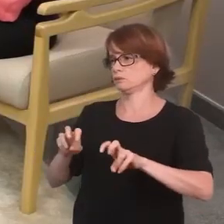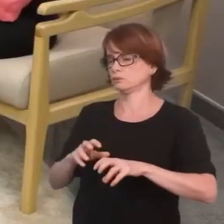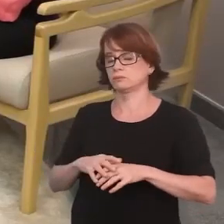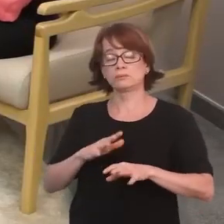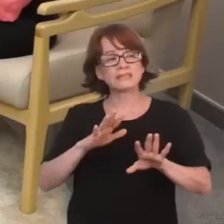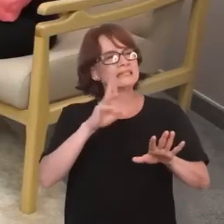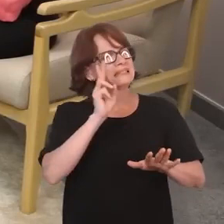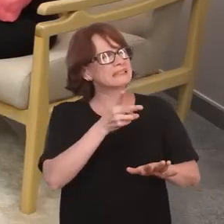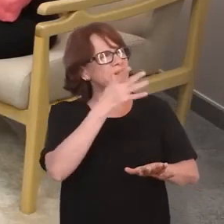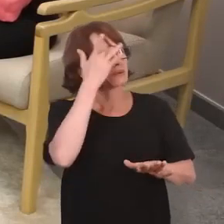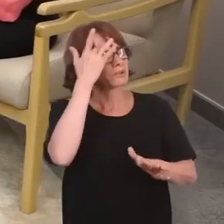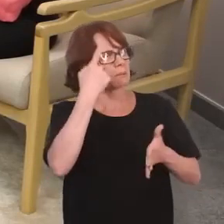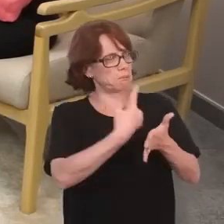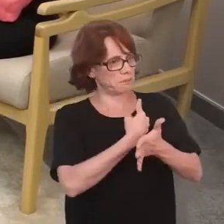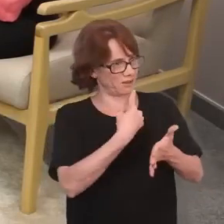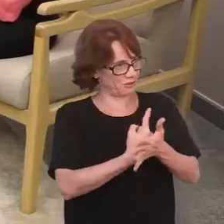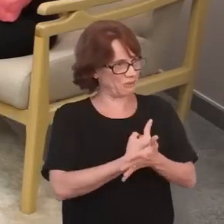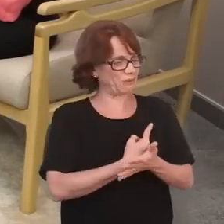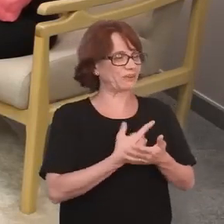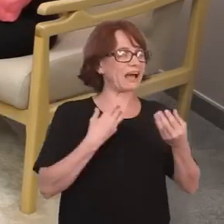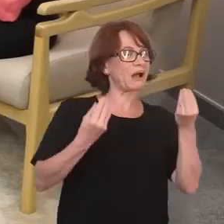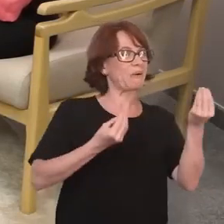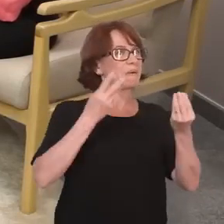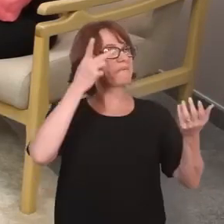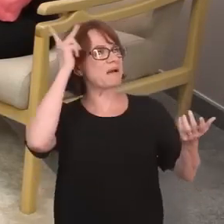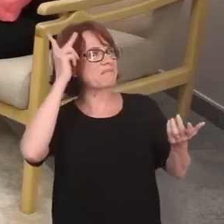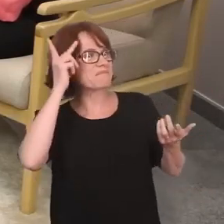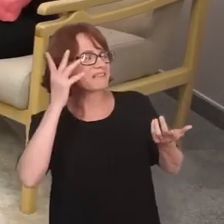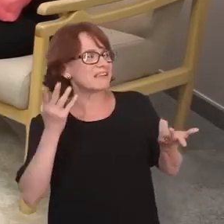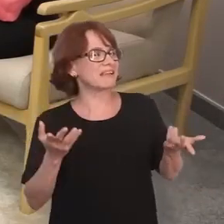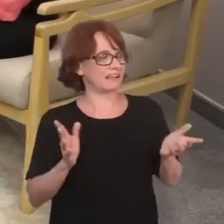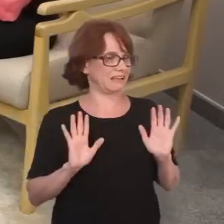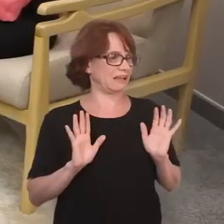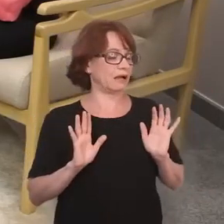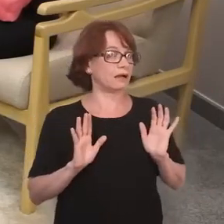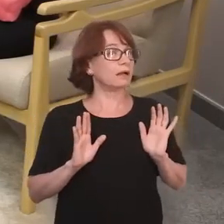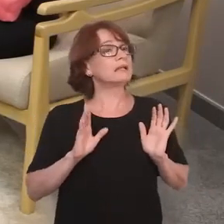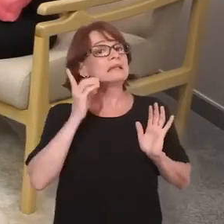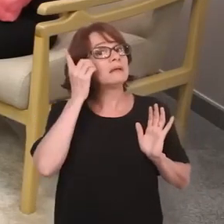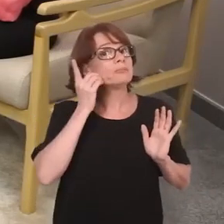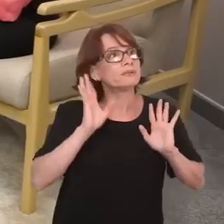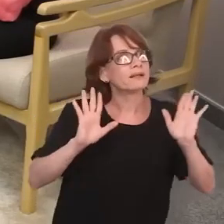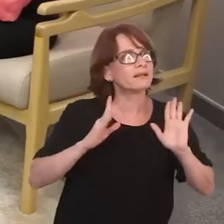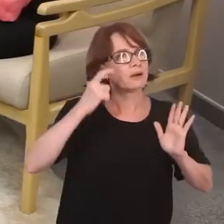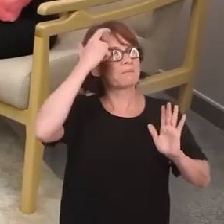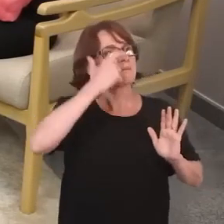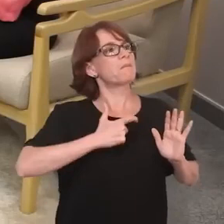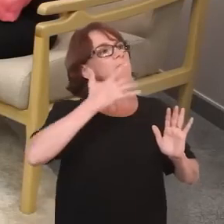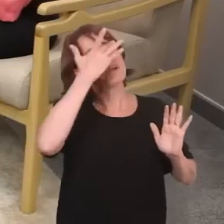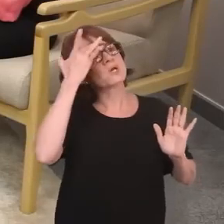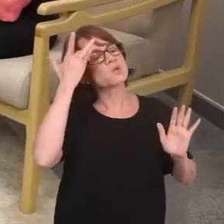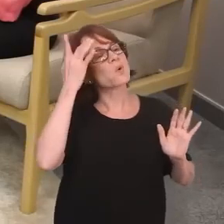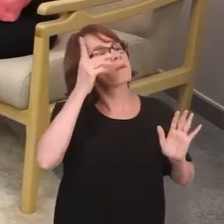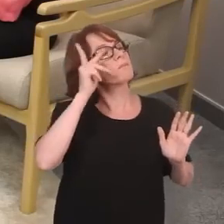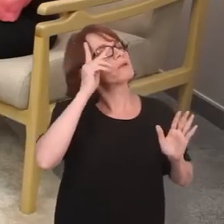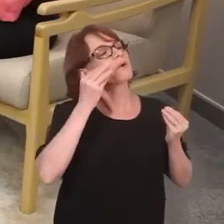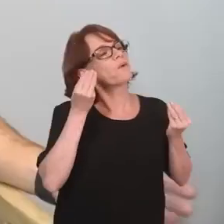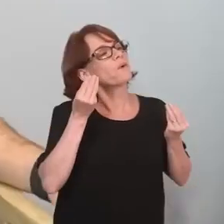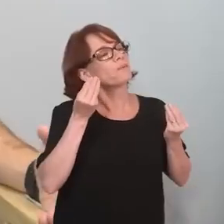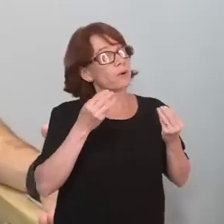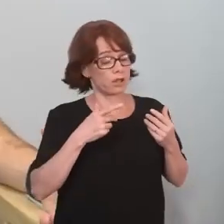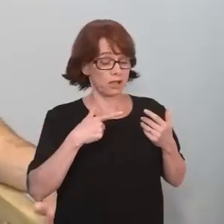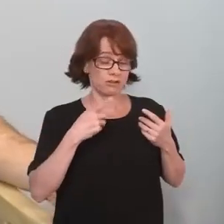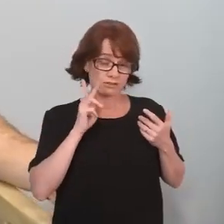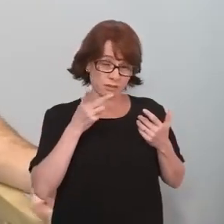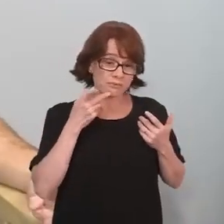as pessoas me perguntam de você, de como é a Bia, sem ser a parlamentar, a pessoa... eu digo que você é a